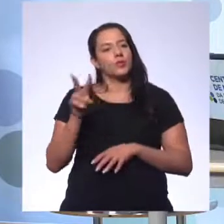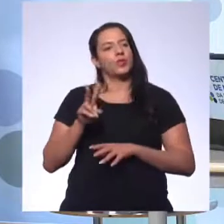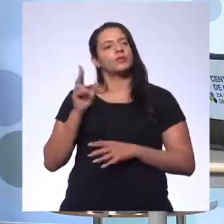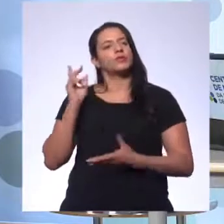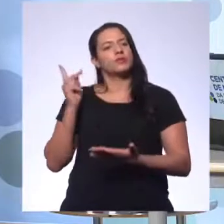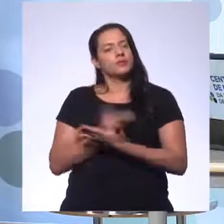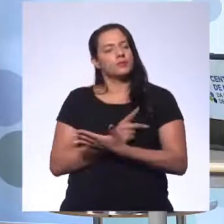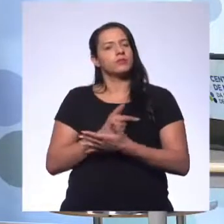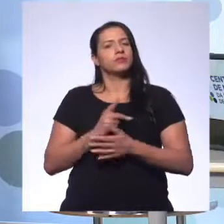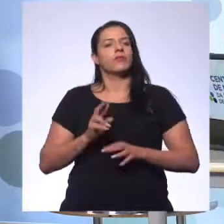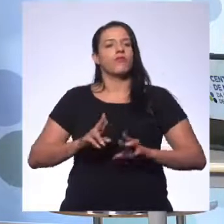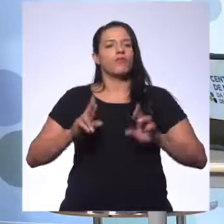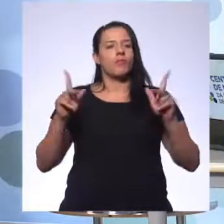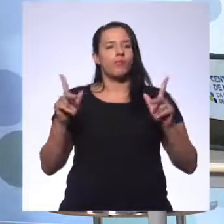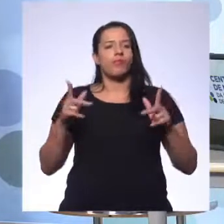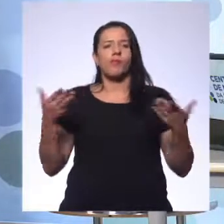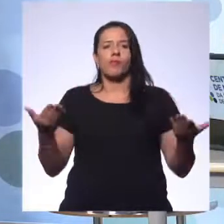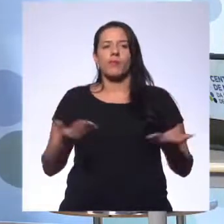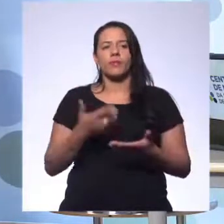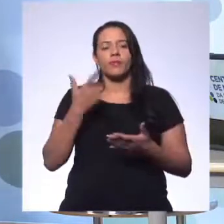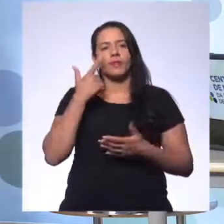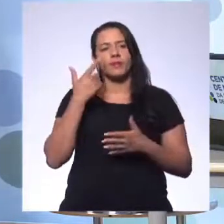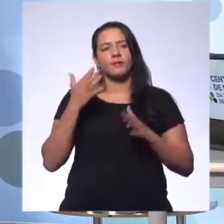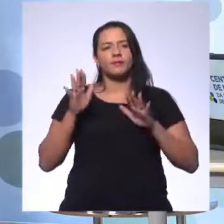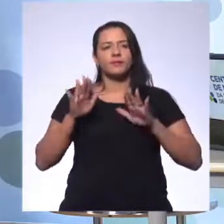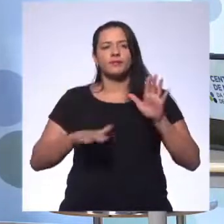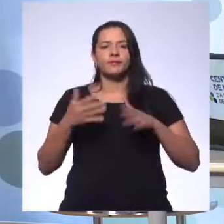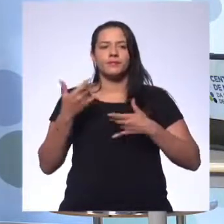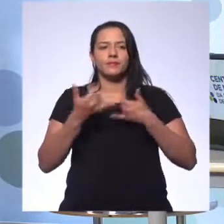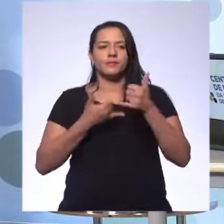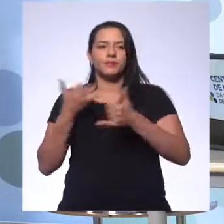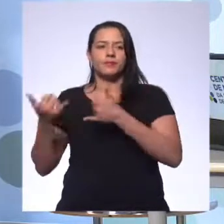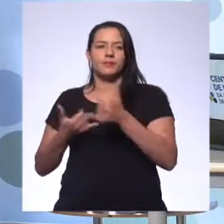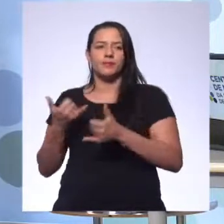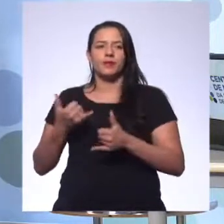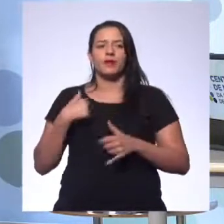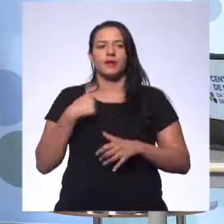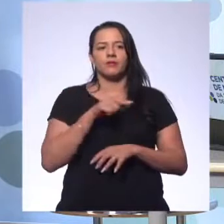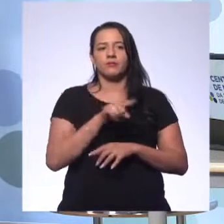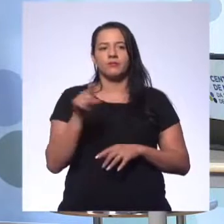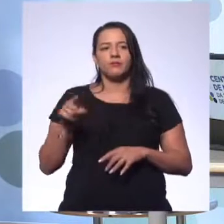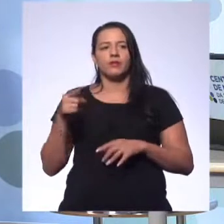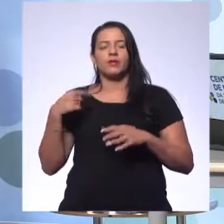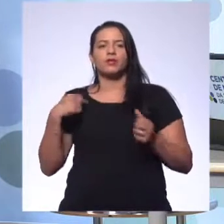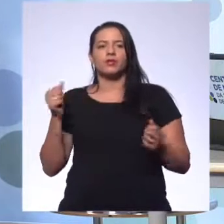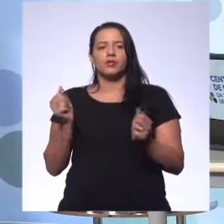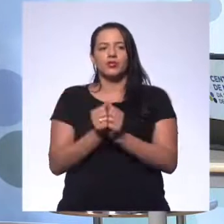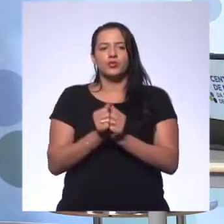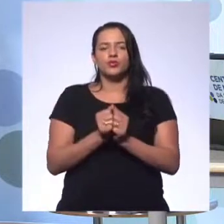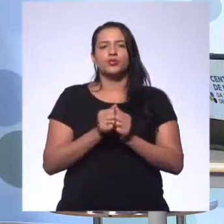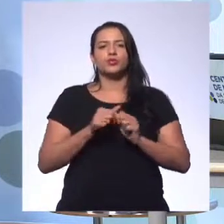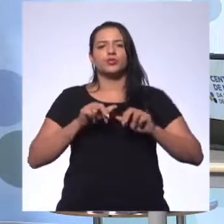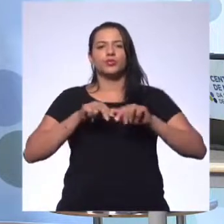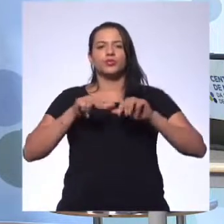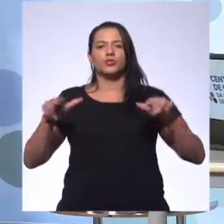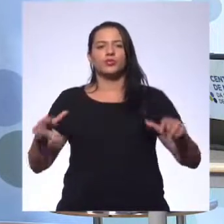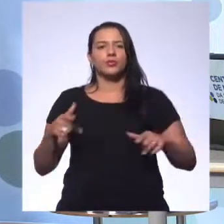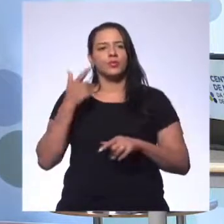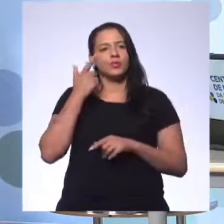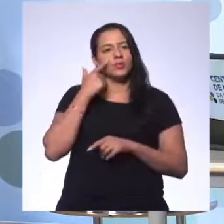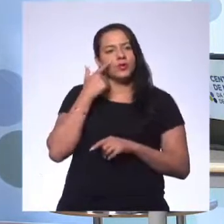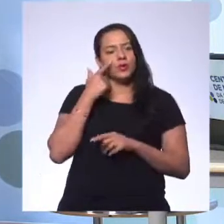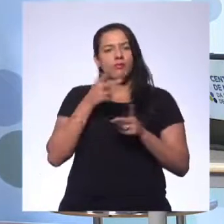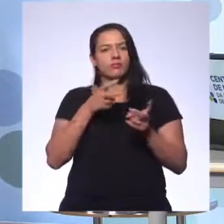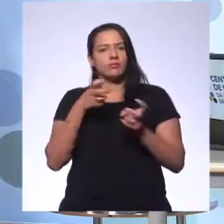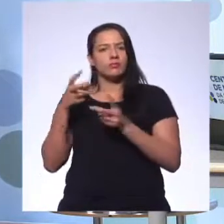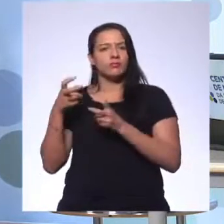Então, essa interação aqui para a gente brincar um pouquinho, relacionar essa questão, né, do que a gente observa,